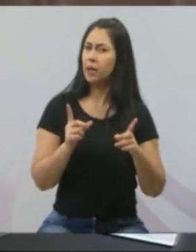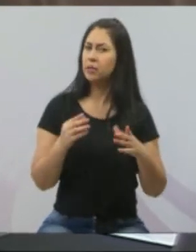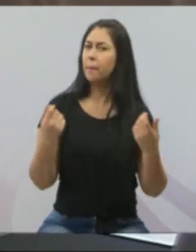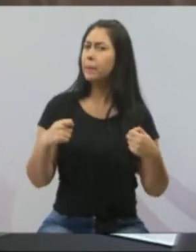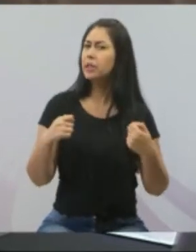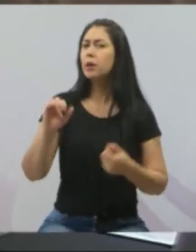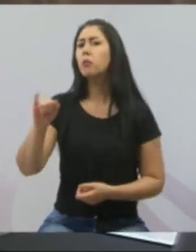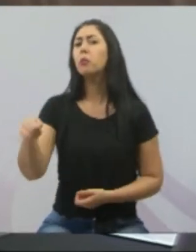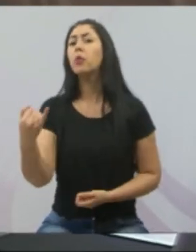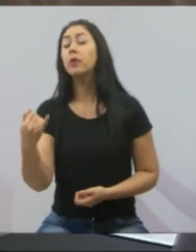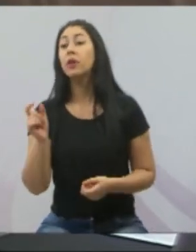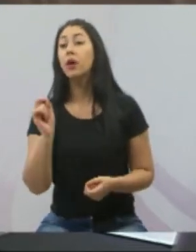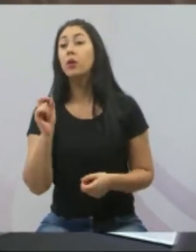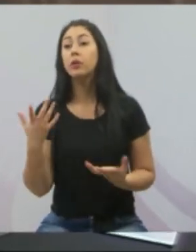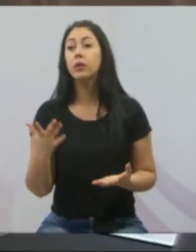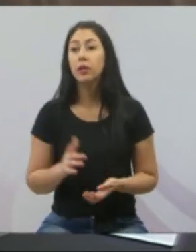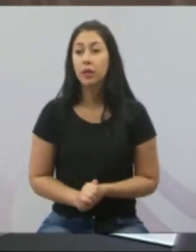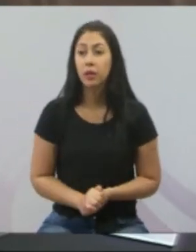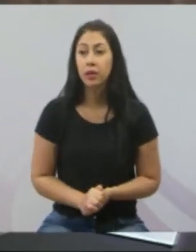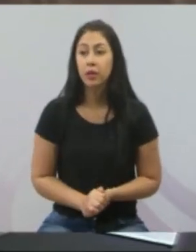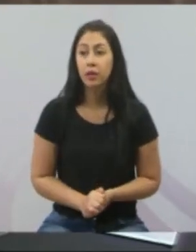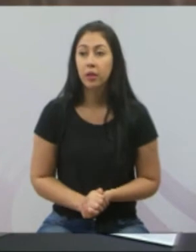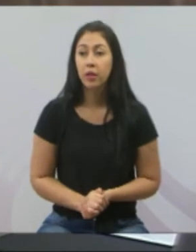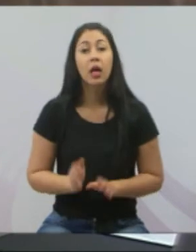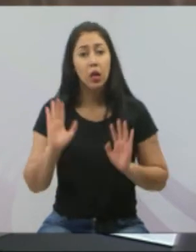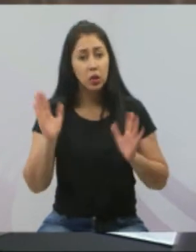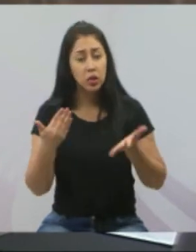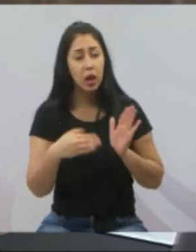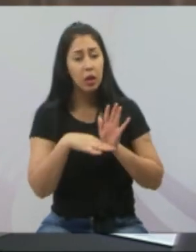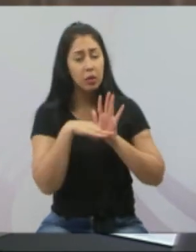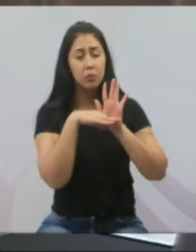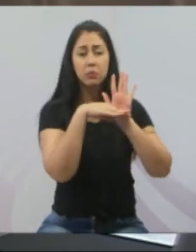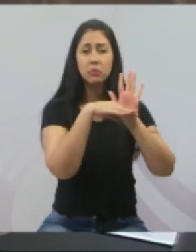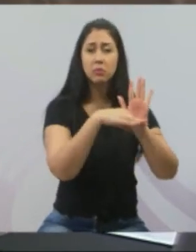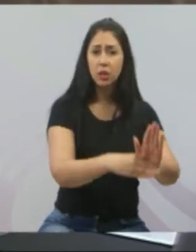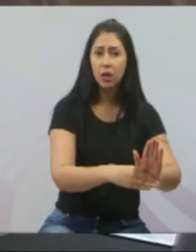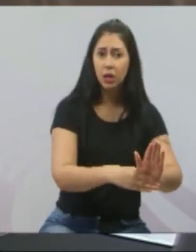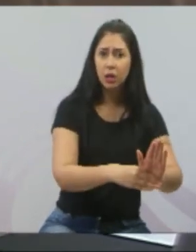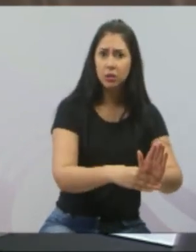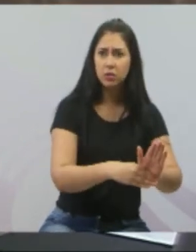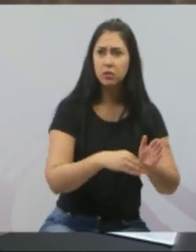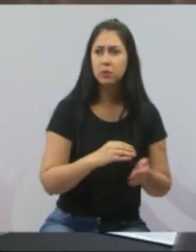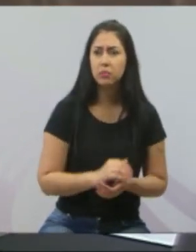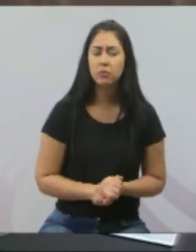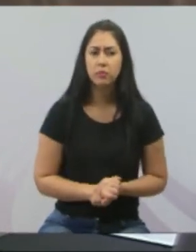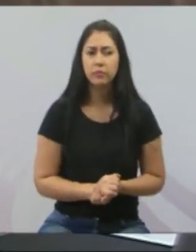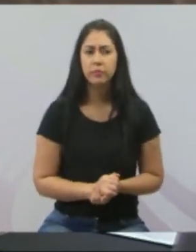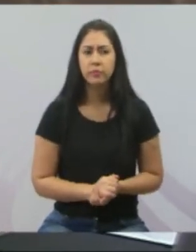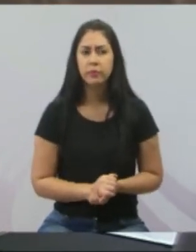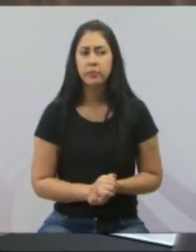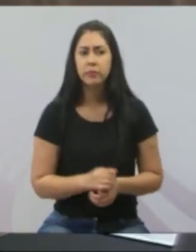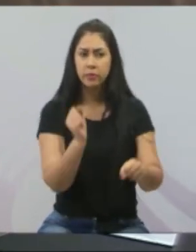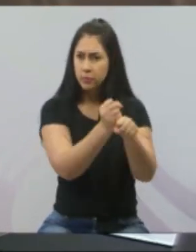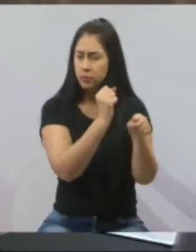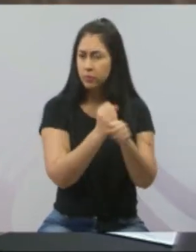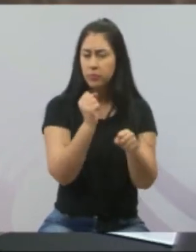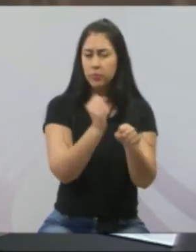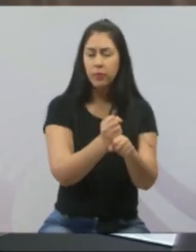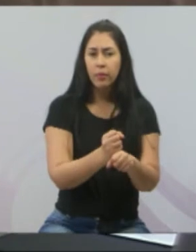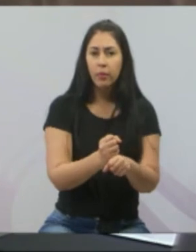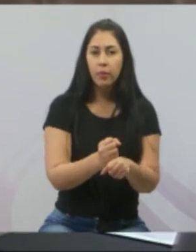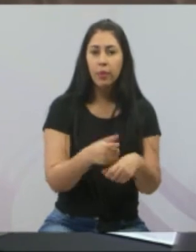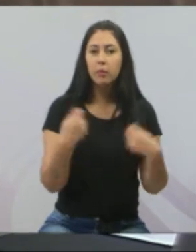localidade, com uma população já numerosa e com o funcionamento da unidade de pronto atendimento a crianças de toda a cidade de Jacareí na